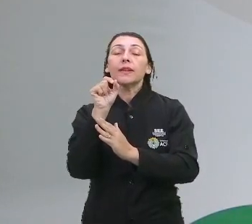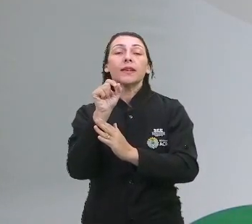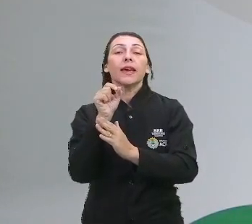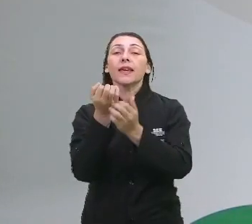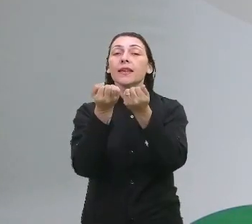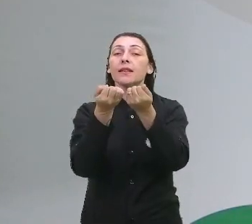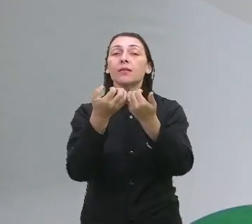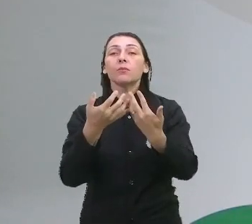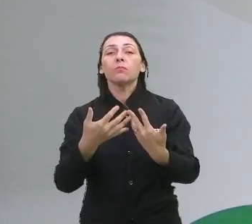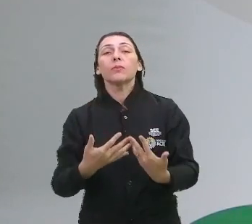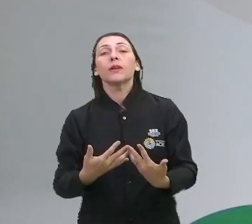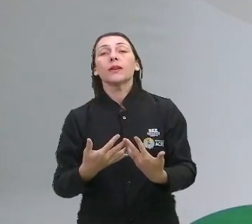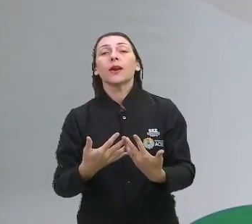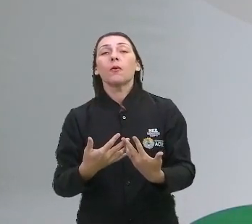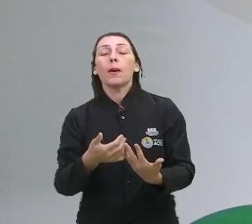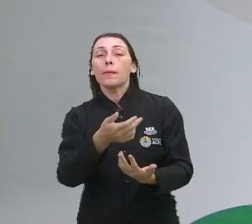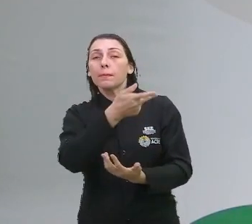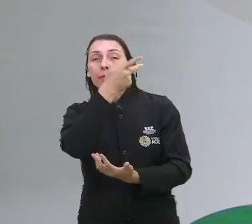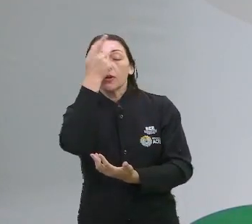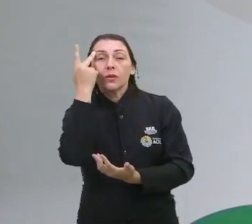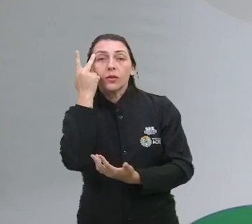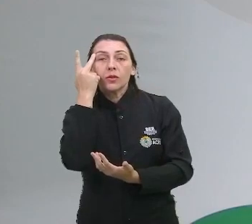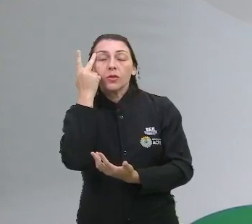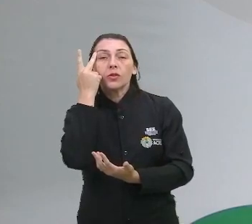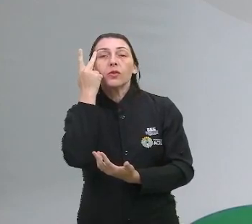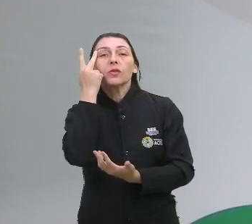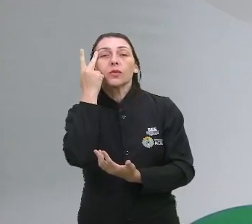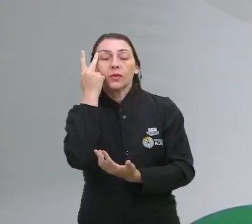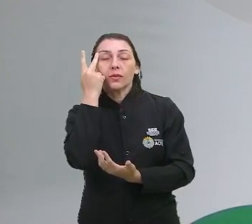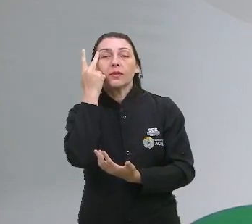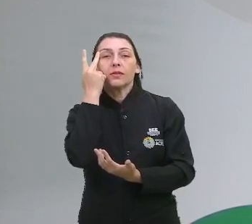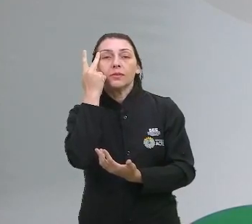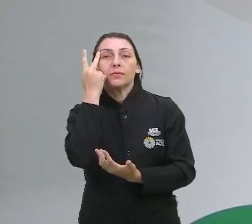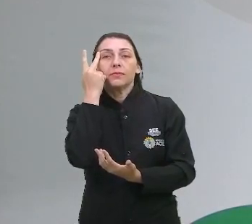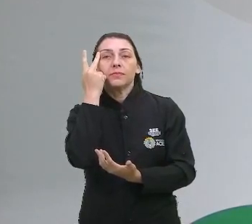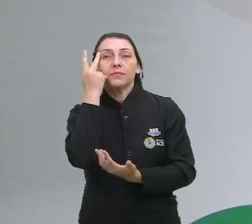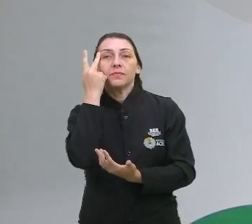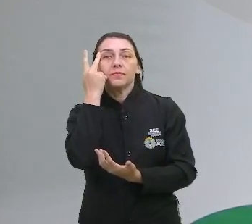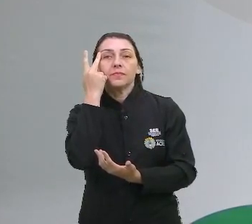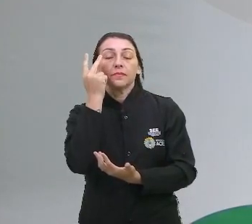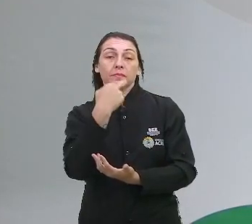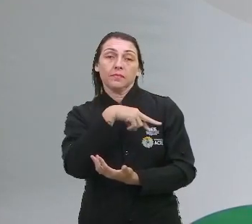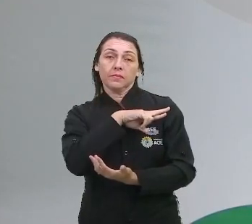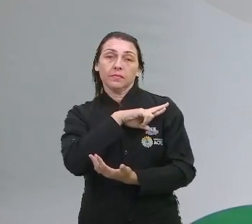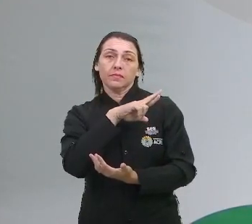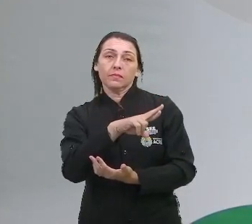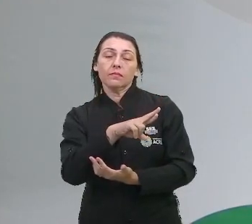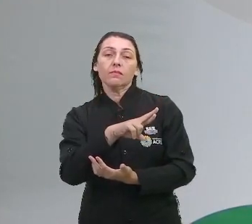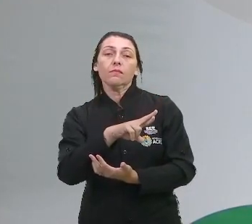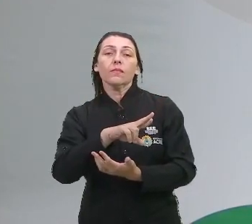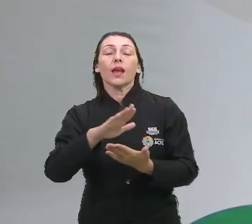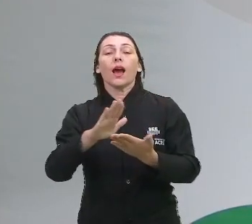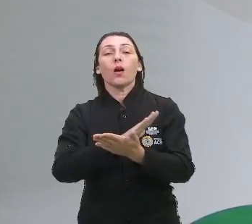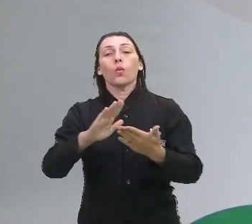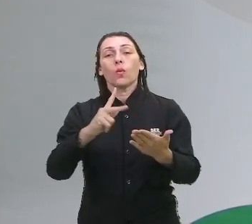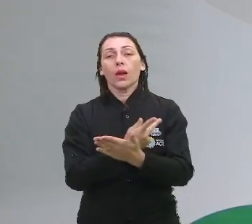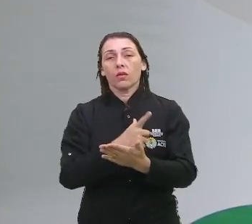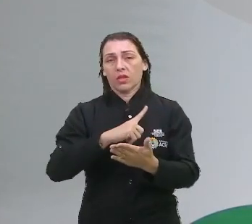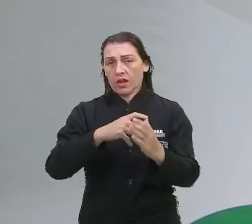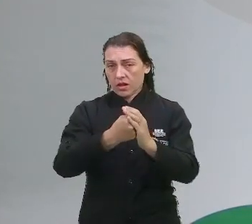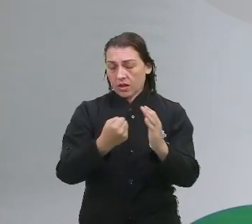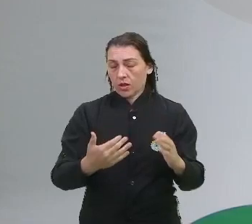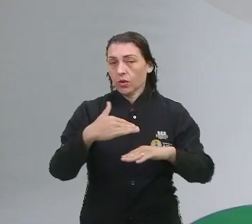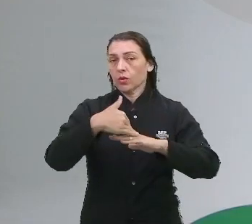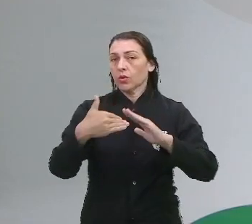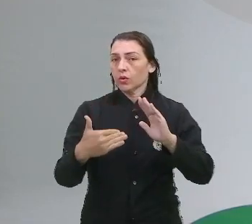define uma pessoa possivelmente responsável por algum delito? Tem alguma característica? Ah,